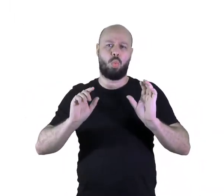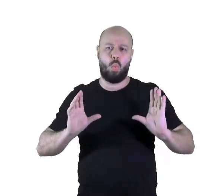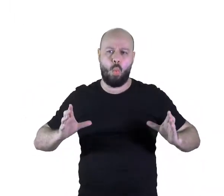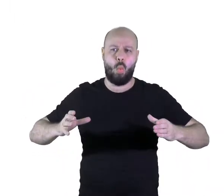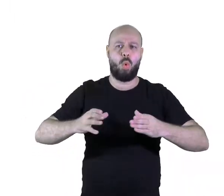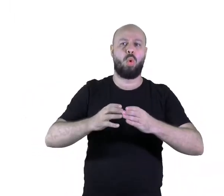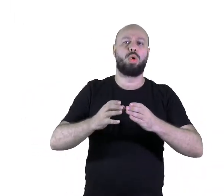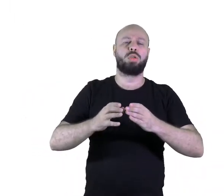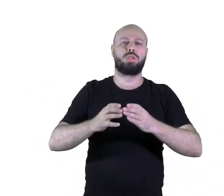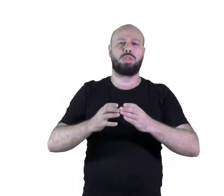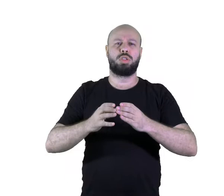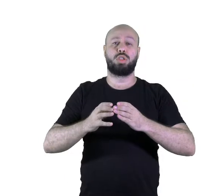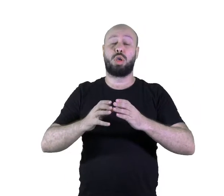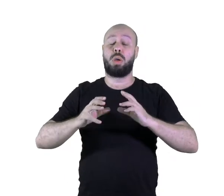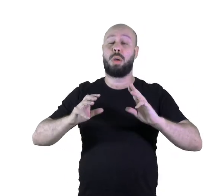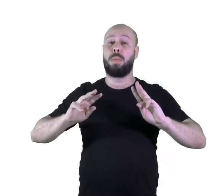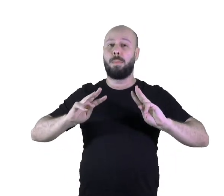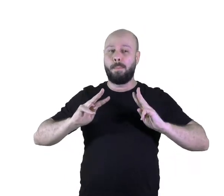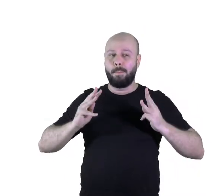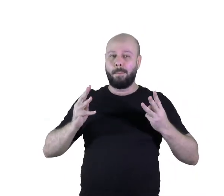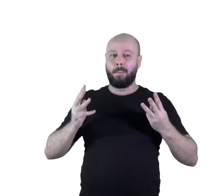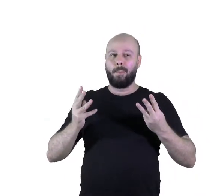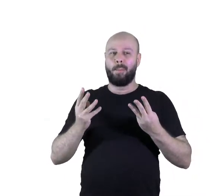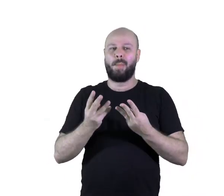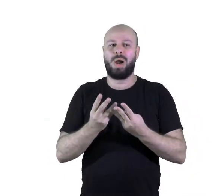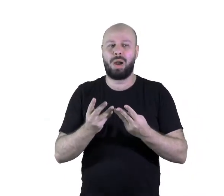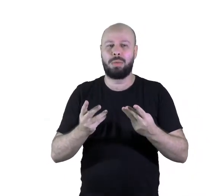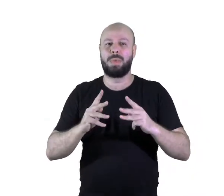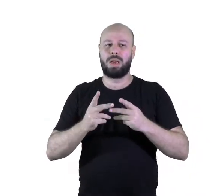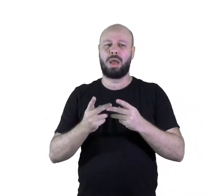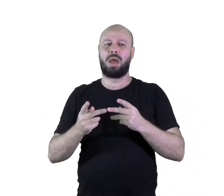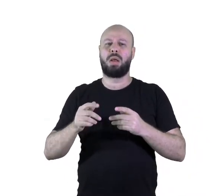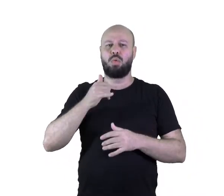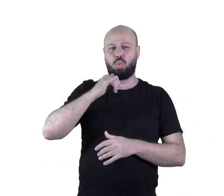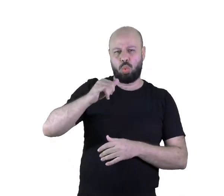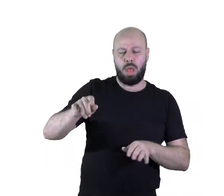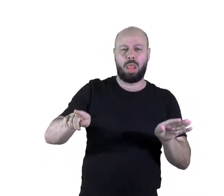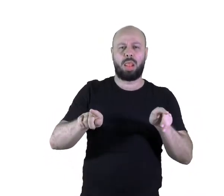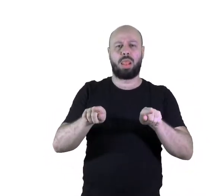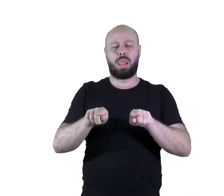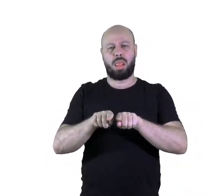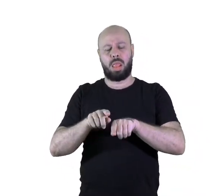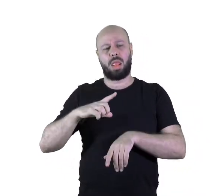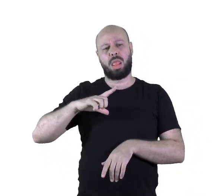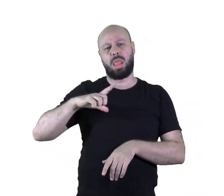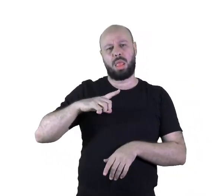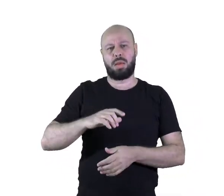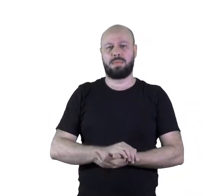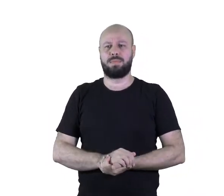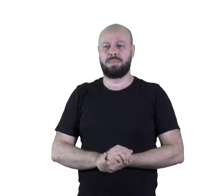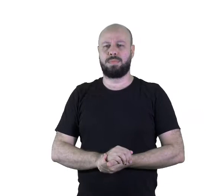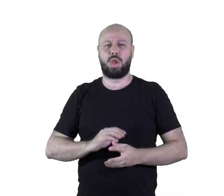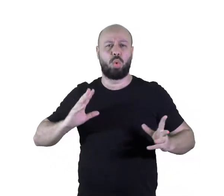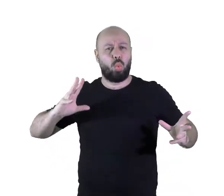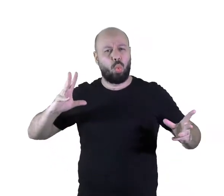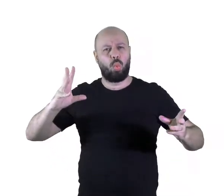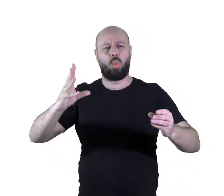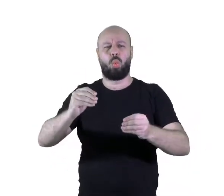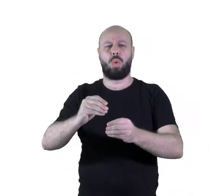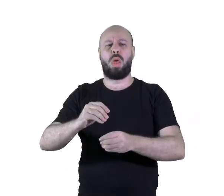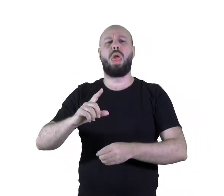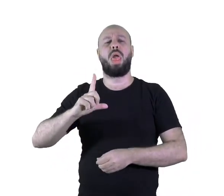de toda a matéria e energia que existe. Então, o universo é tudo. Então,